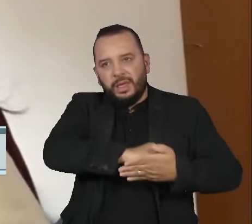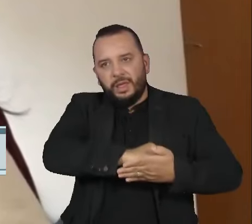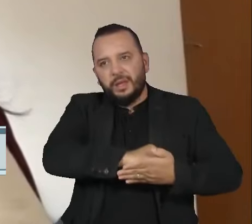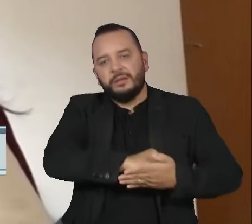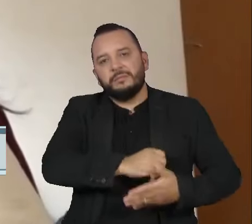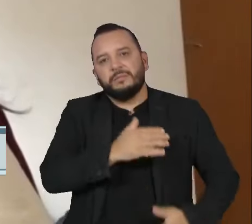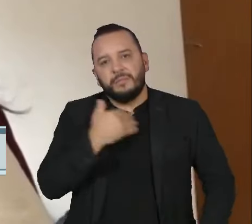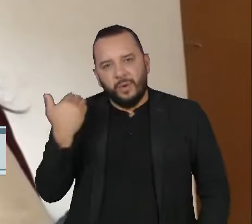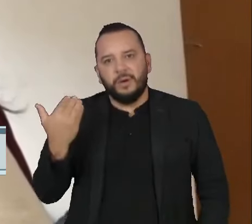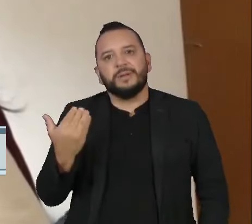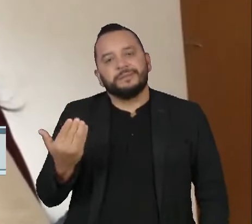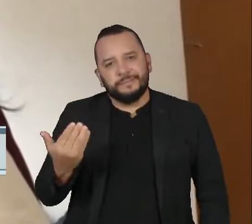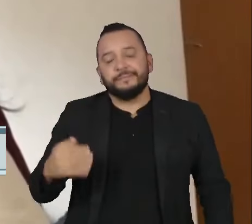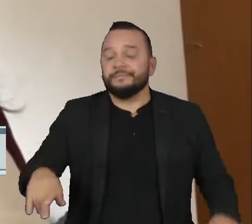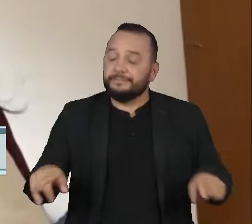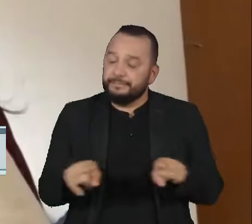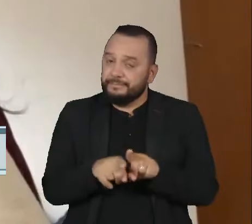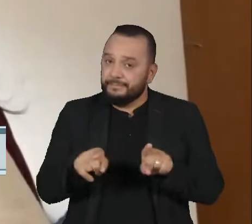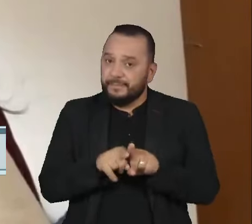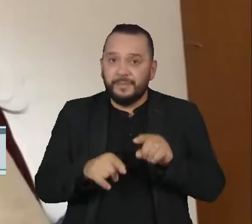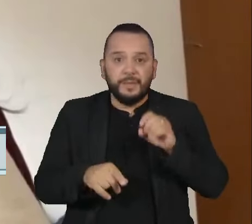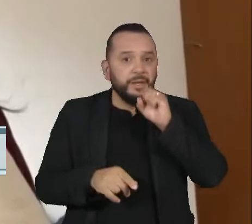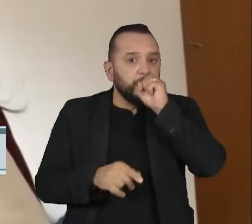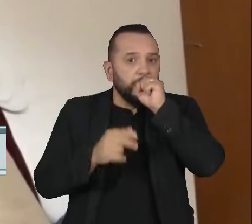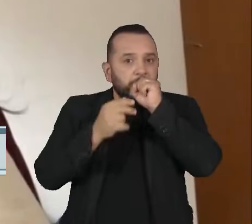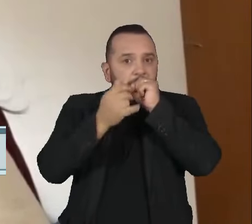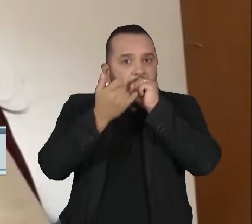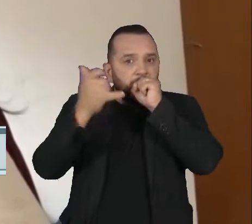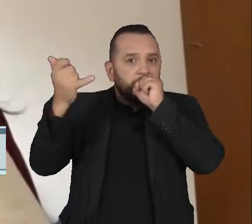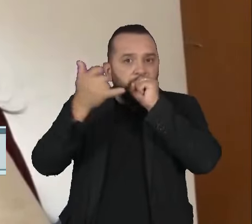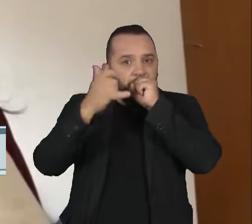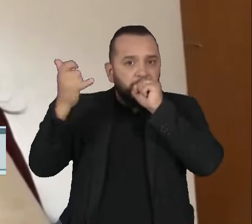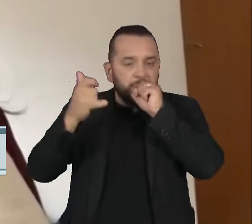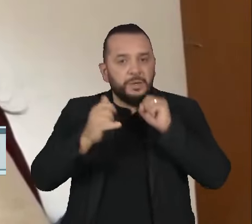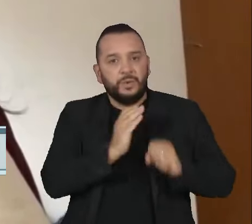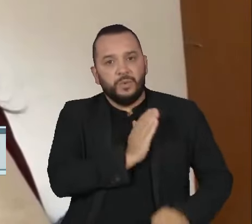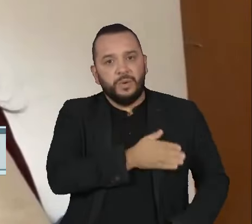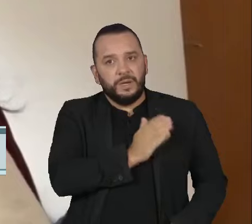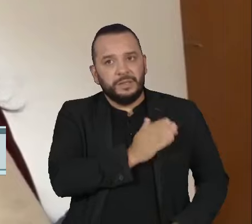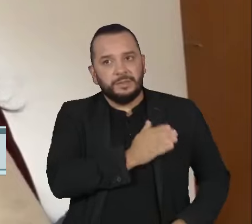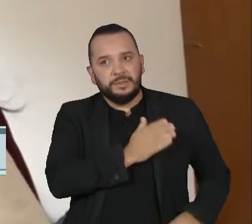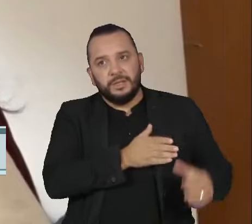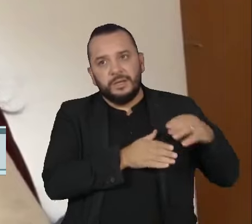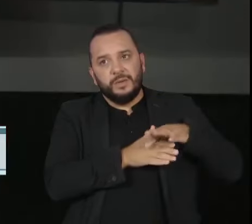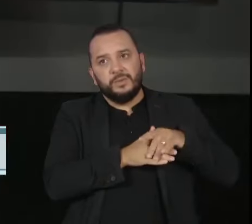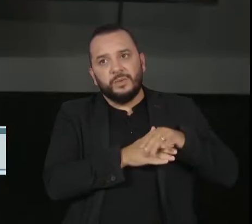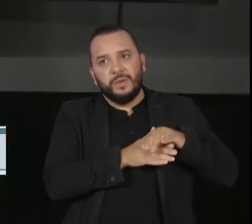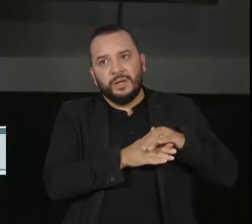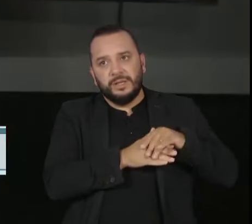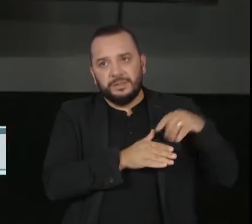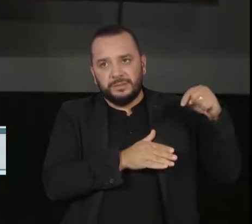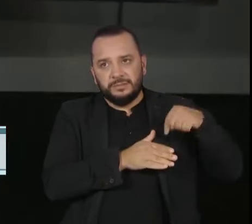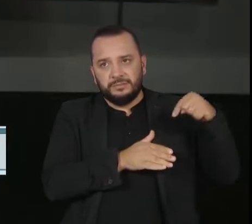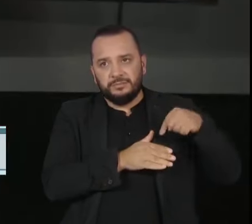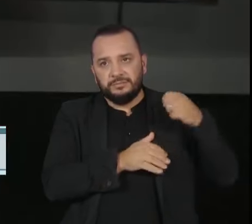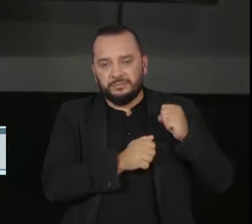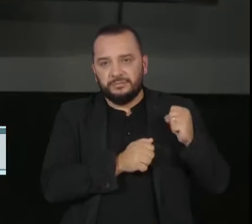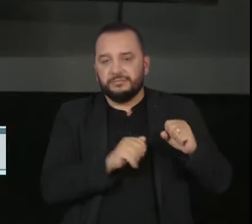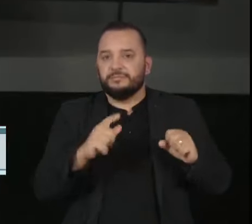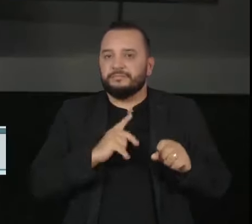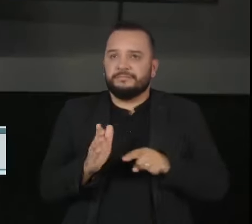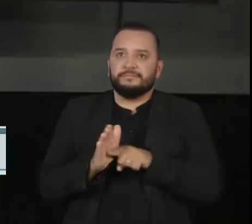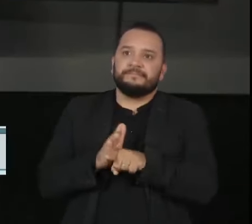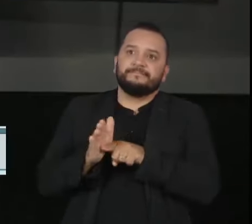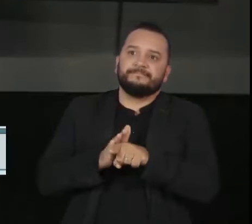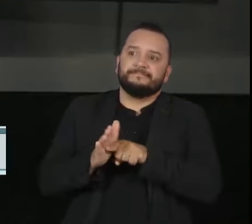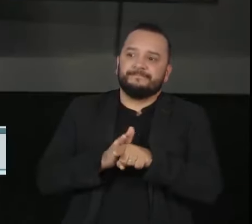cigarro eletrônico também aumenta o risco de problemas cardíacos e vasculares. A gente está iniciando um estudo, já